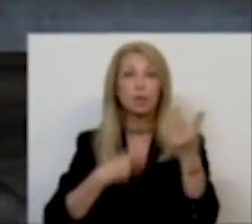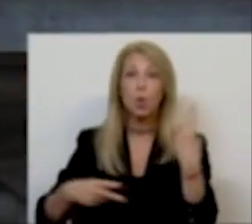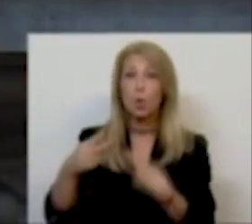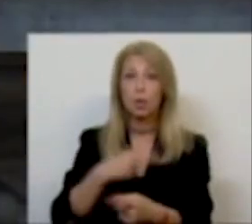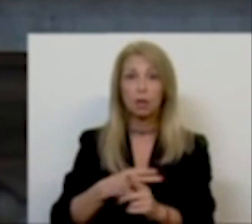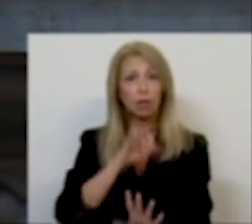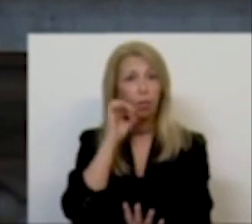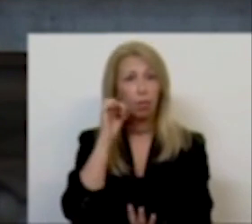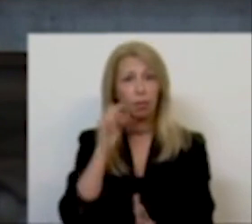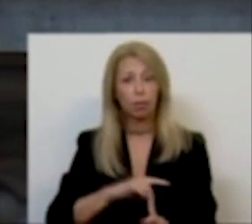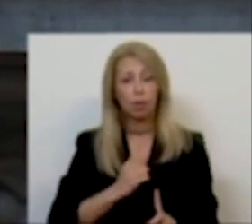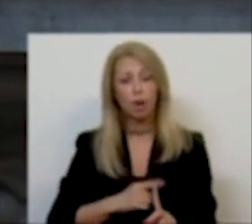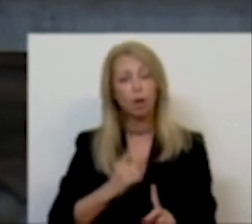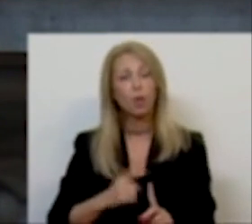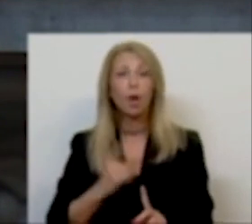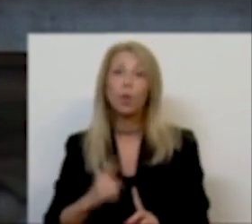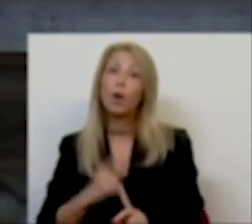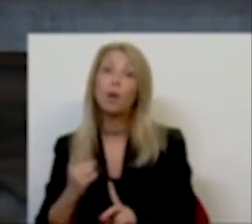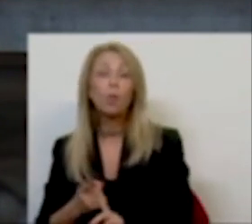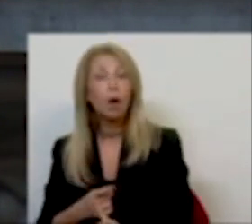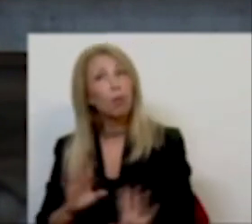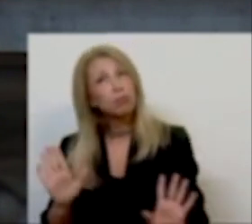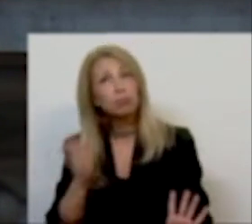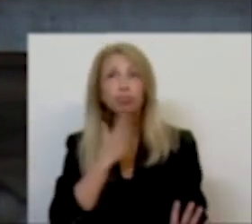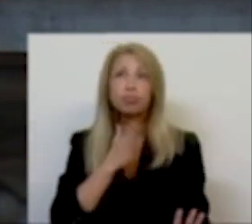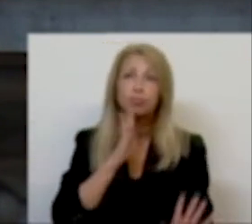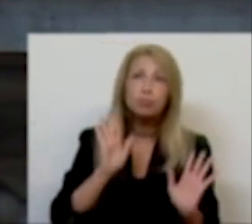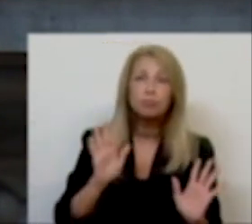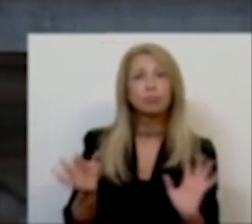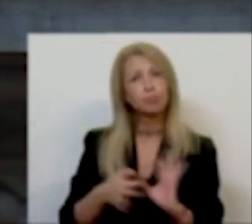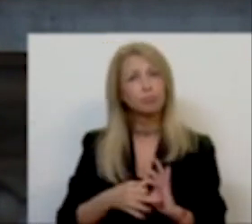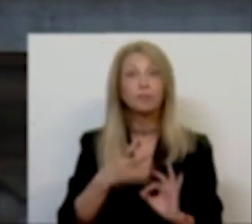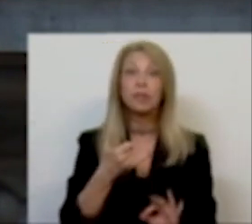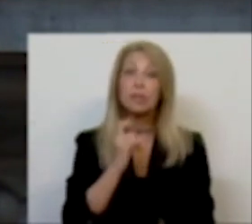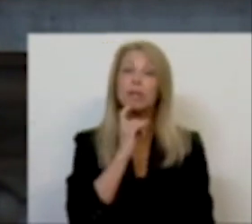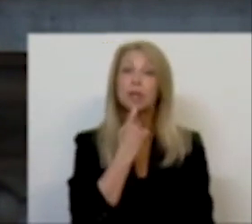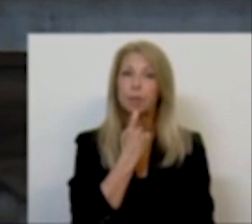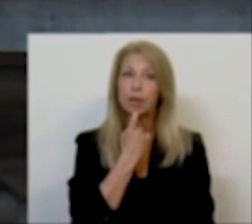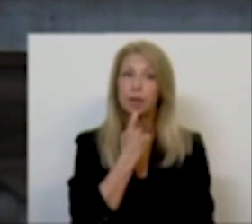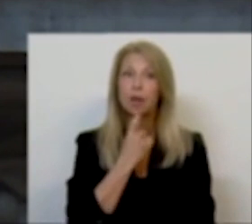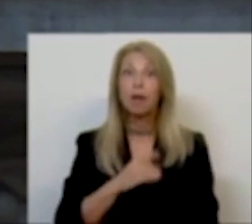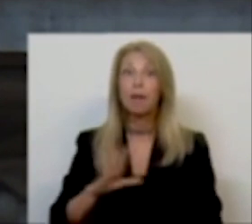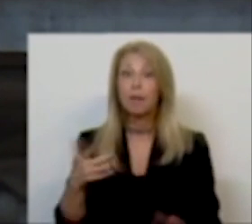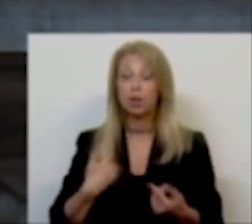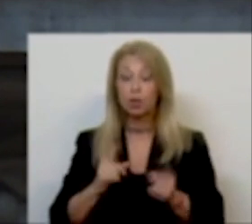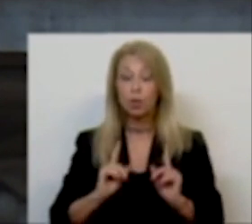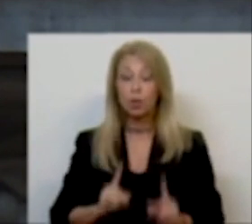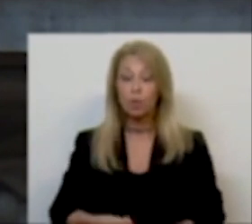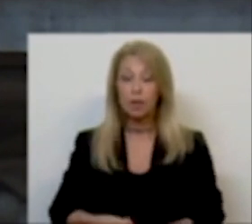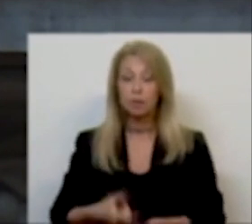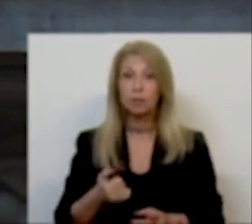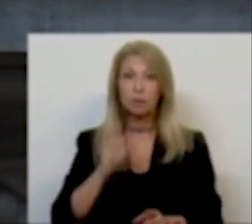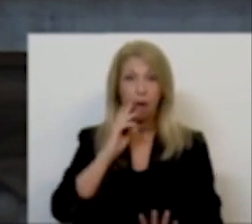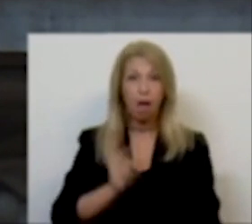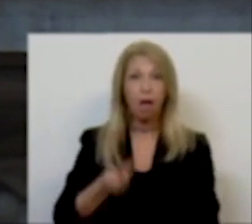anos, pelo menos pelo 25 de Abril. Mas neste começo de 50º ano,